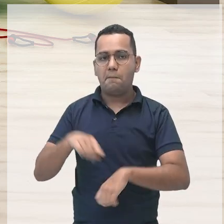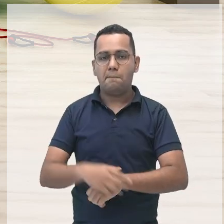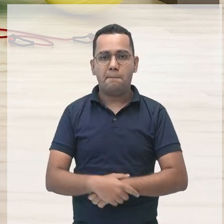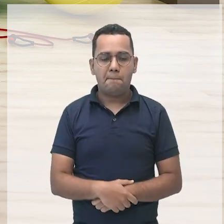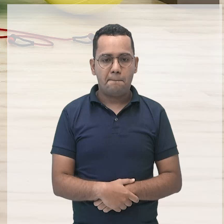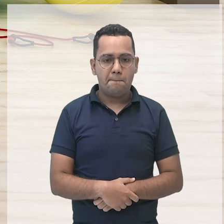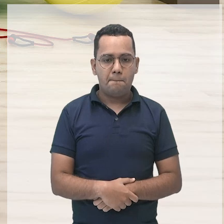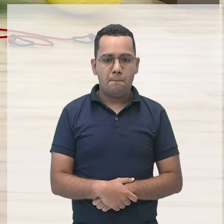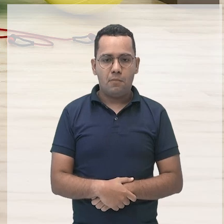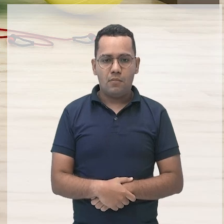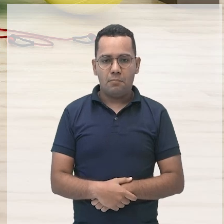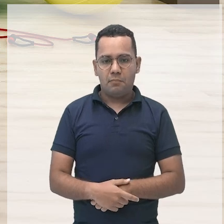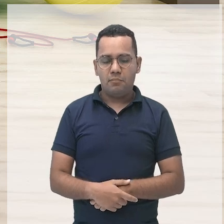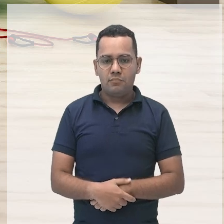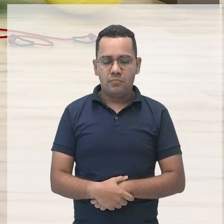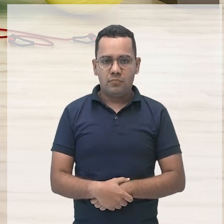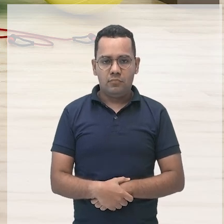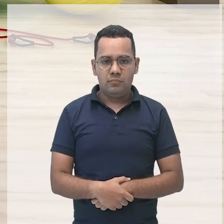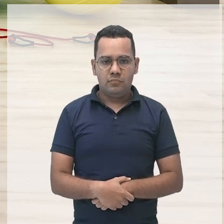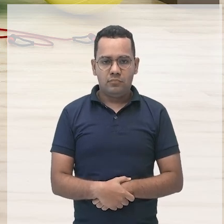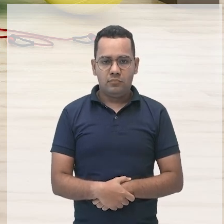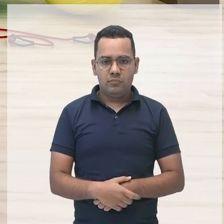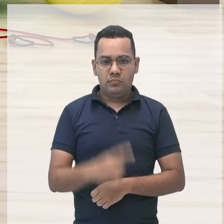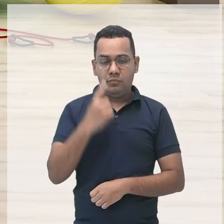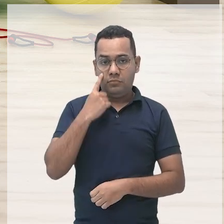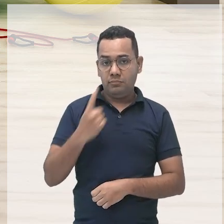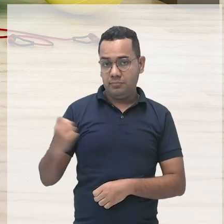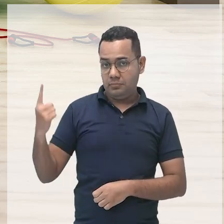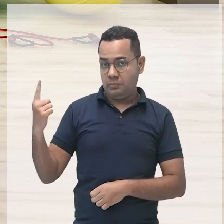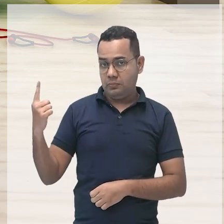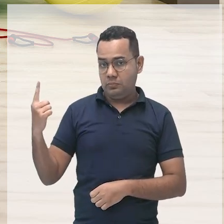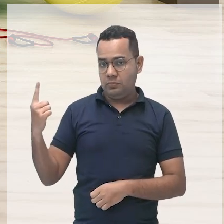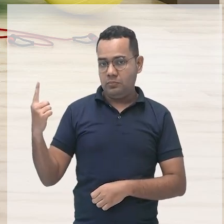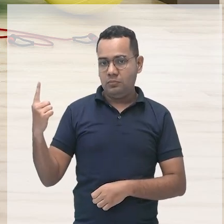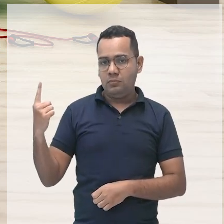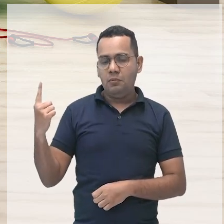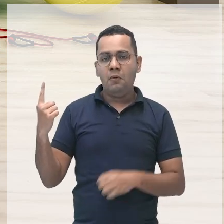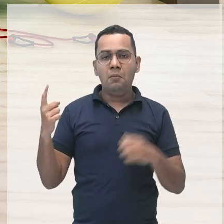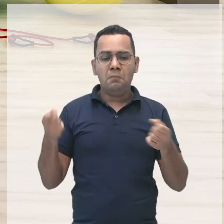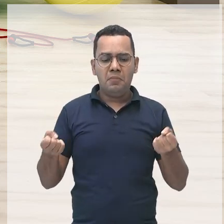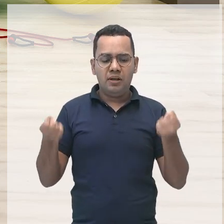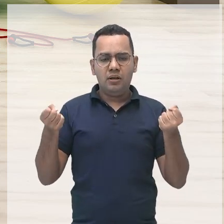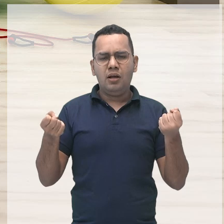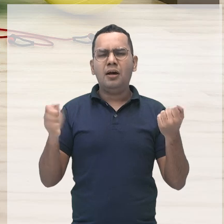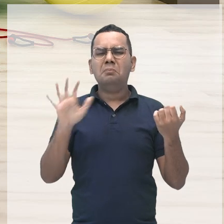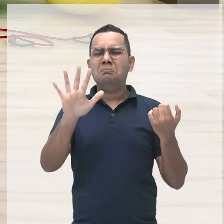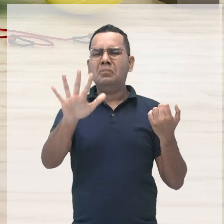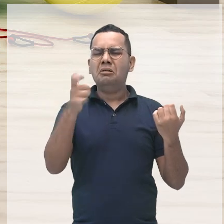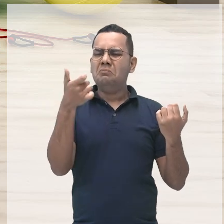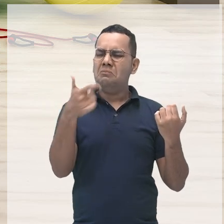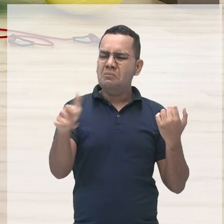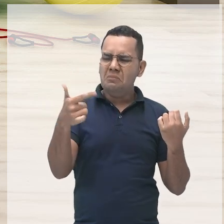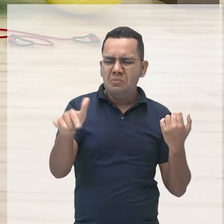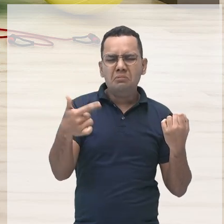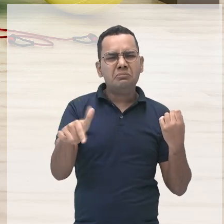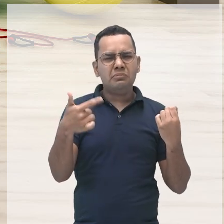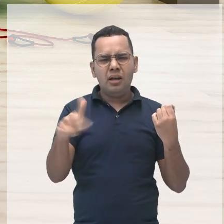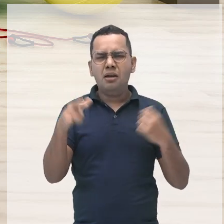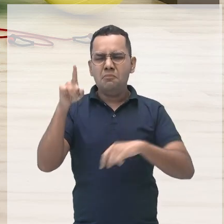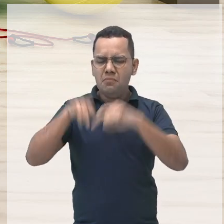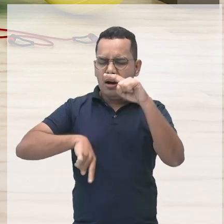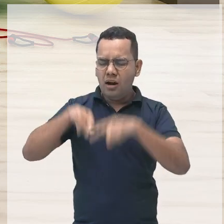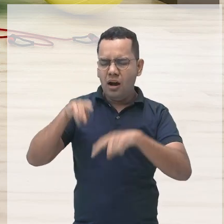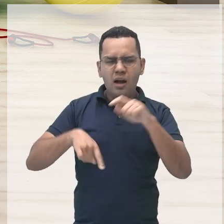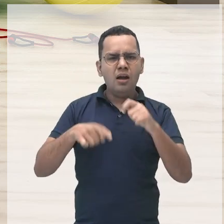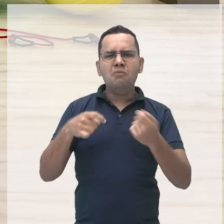aqui os meus halteres, muito bem. Ó, esses pezinhos aqui, professora, eu não tenho peso em casa, eu não vou poder